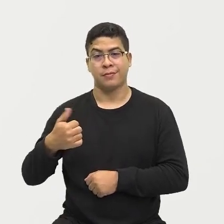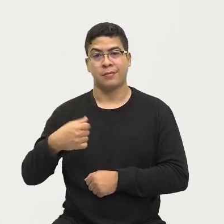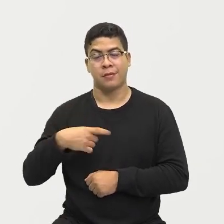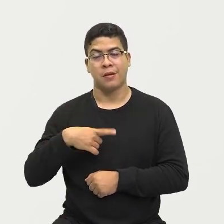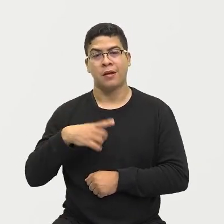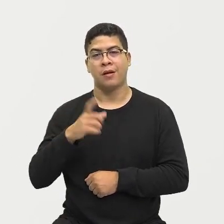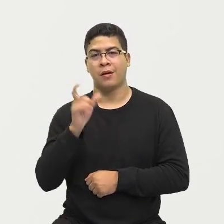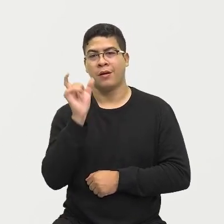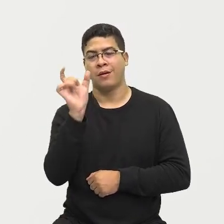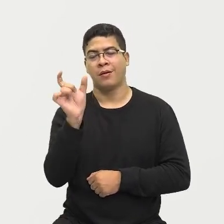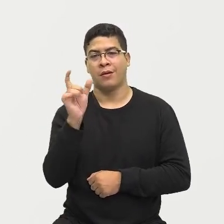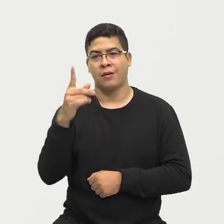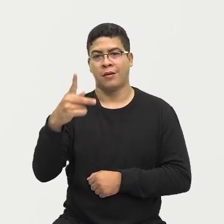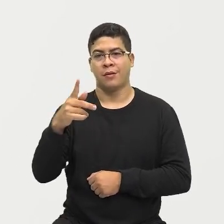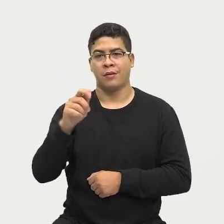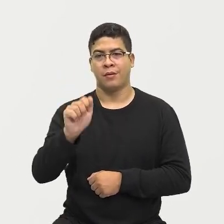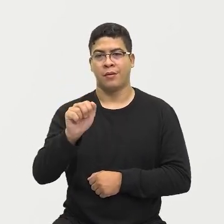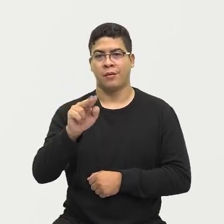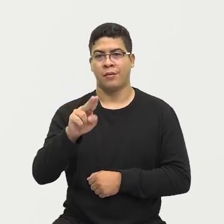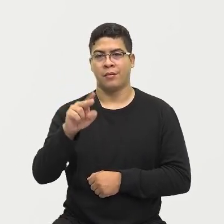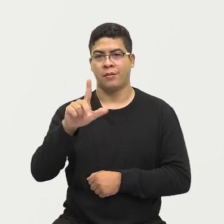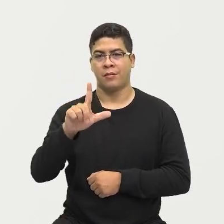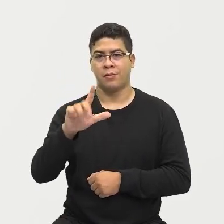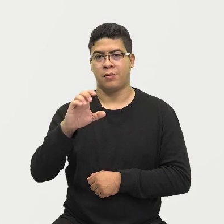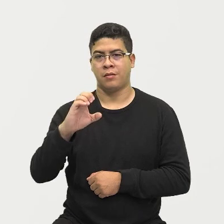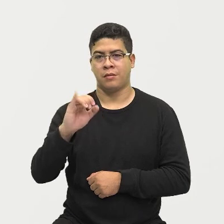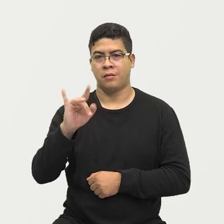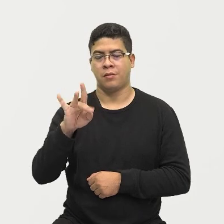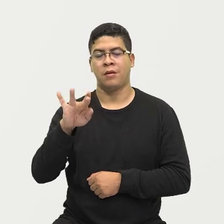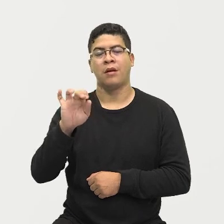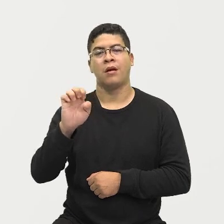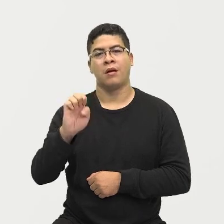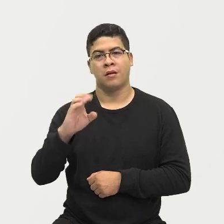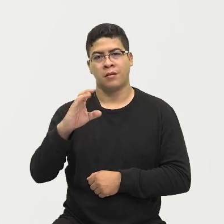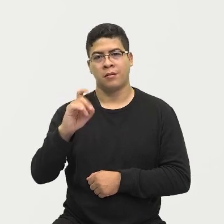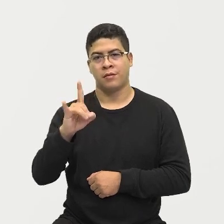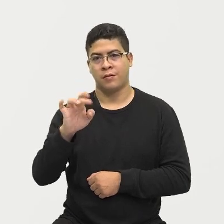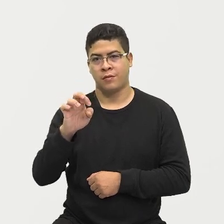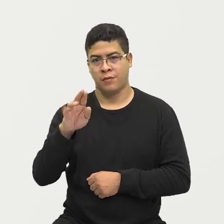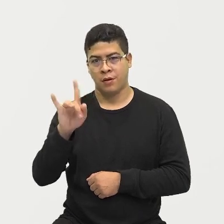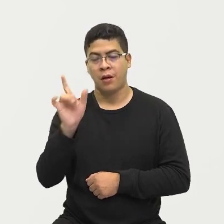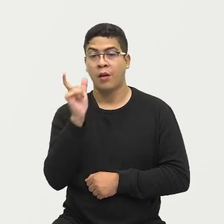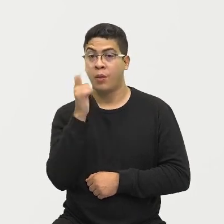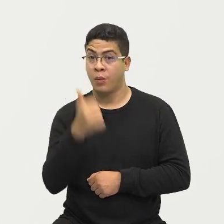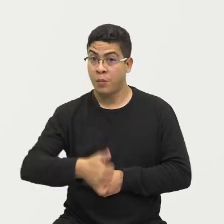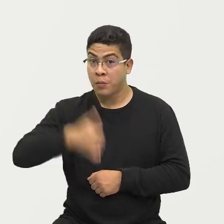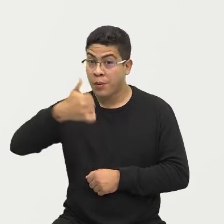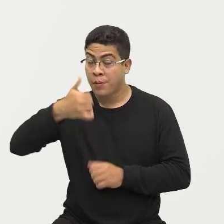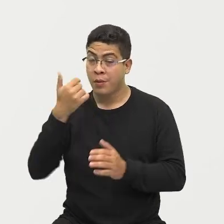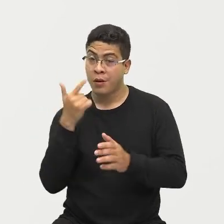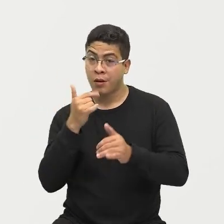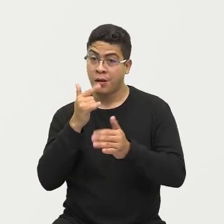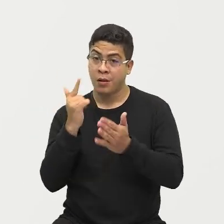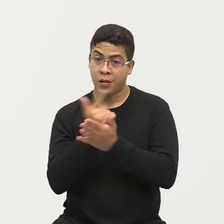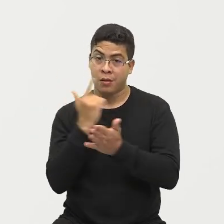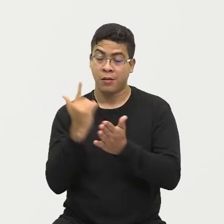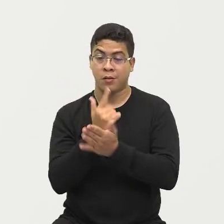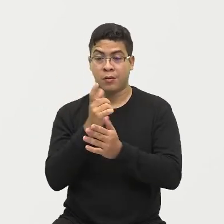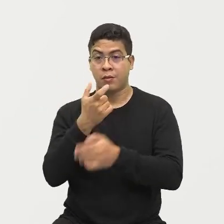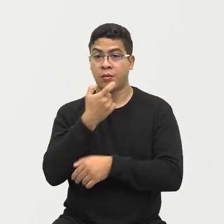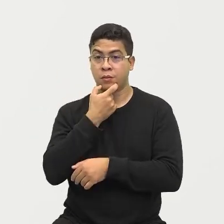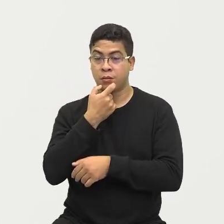Pauliceia Desvairada, que ele vai fazer críticas, vai falar sobre São Paulo, sobre como vivem